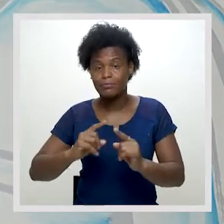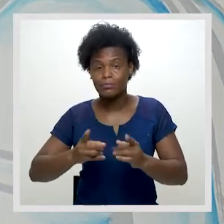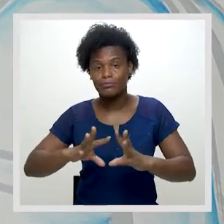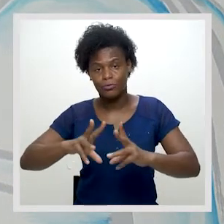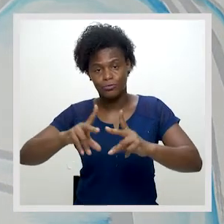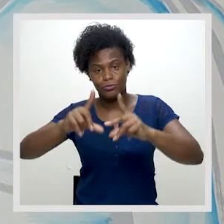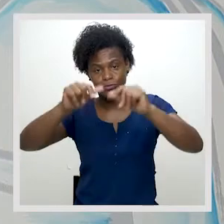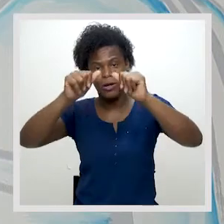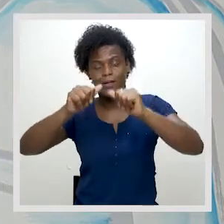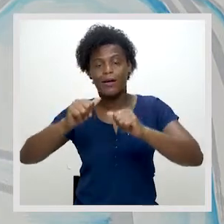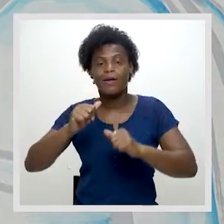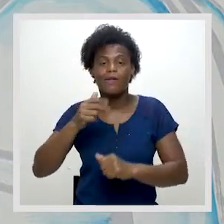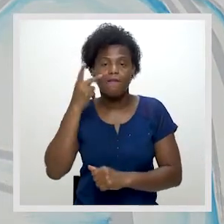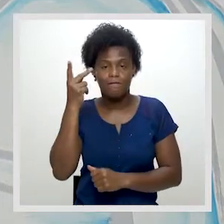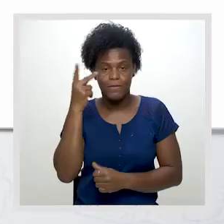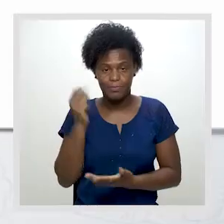evolução biológica.